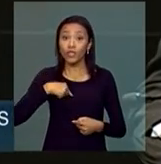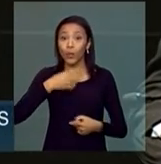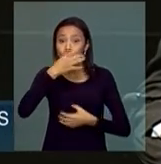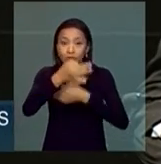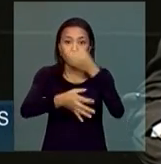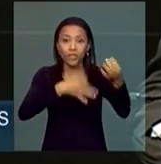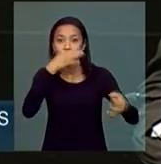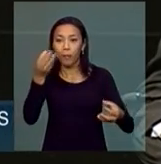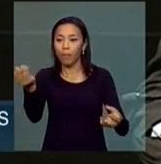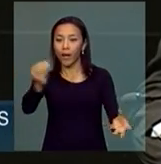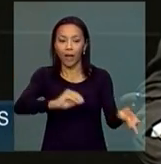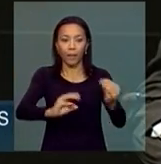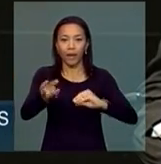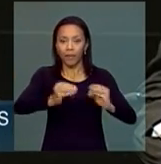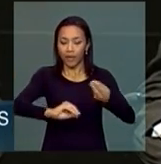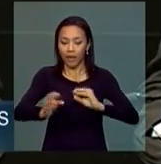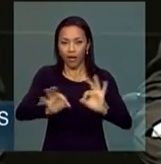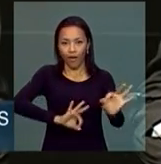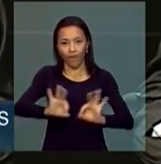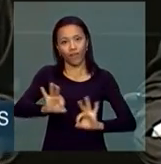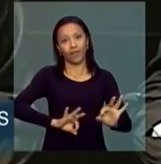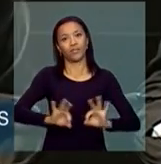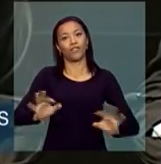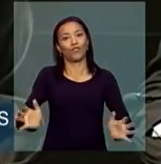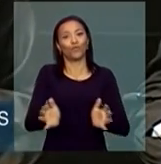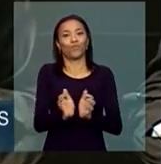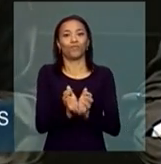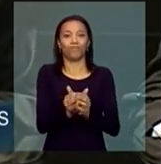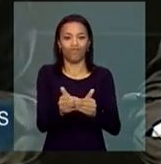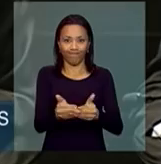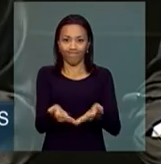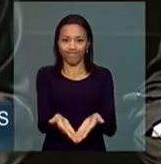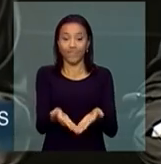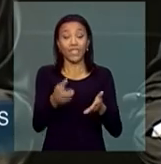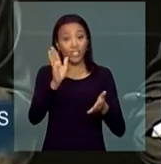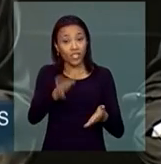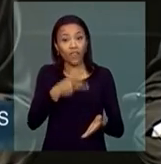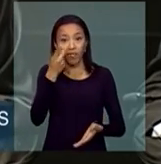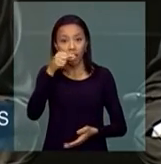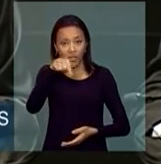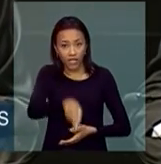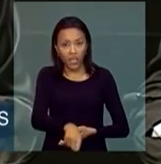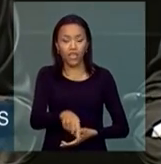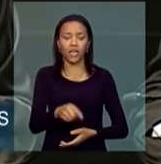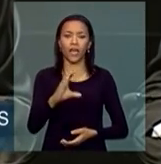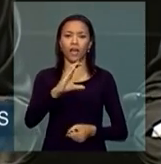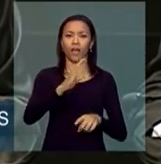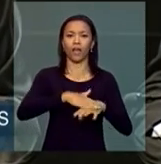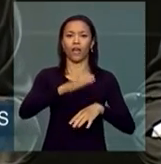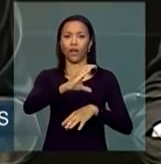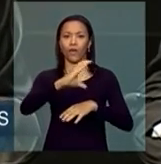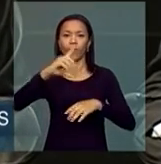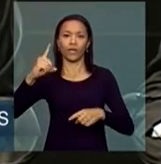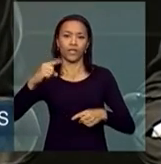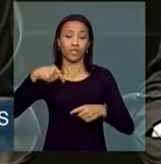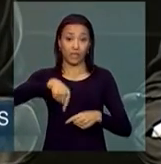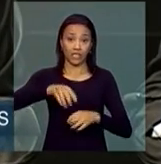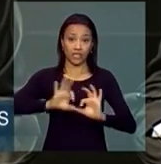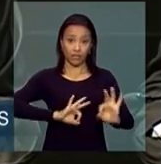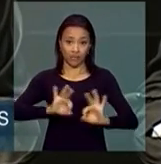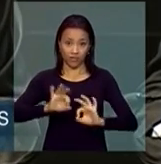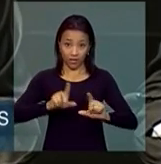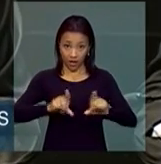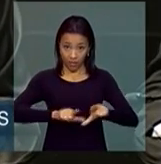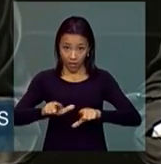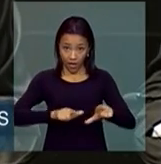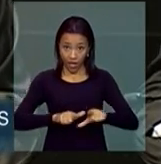juntos. E aqui já foi destacado muito a liderança e a coordenação desse trabalho feito pela